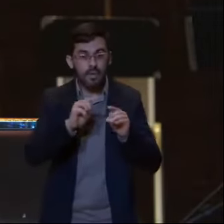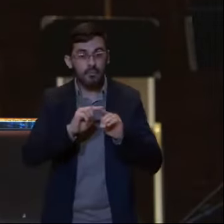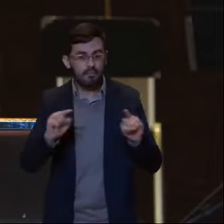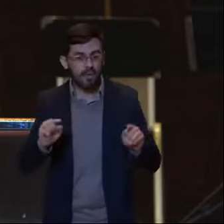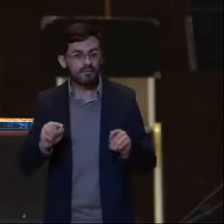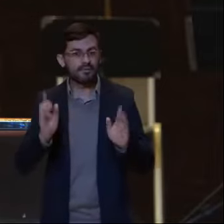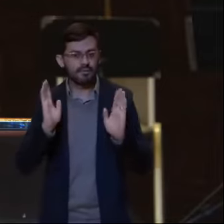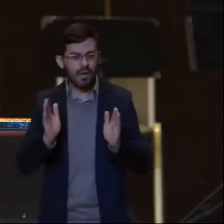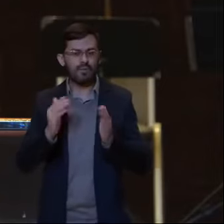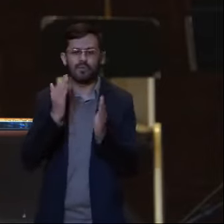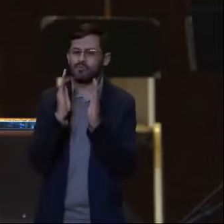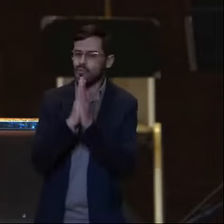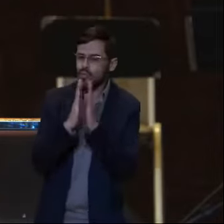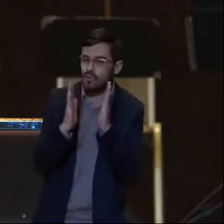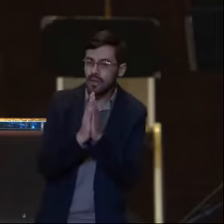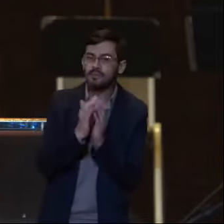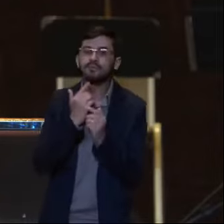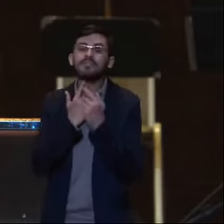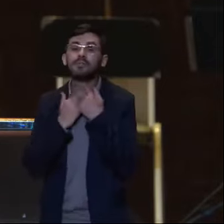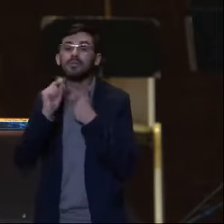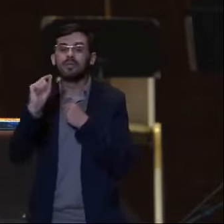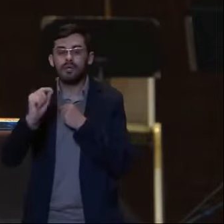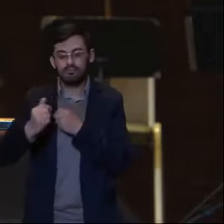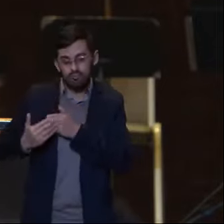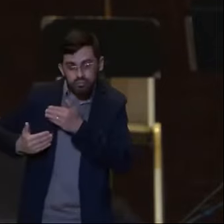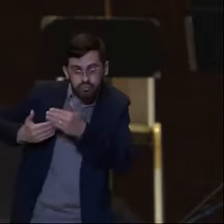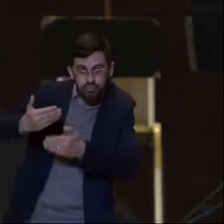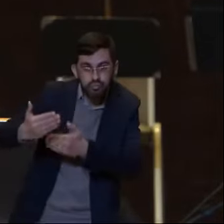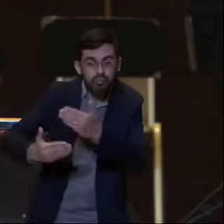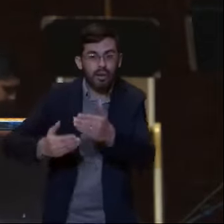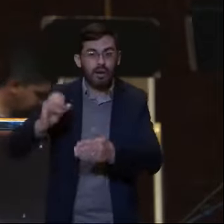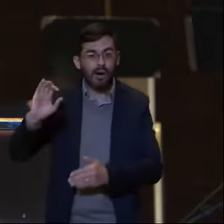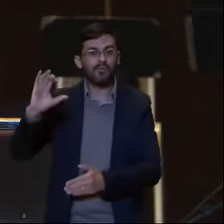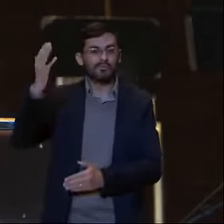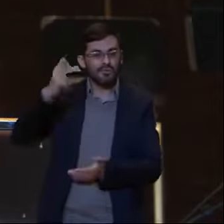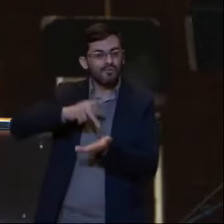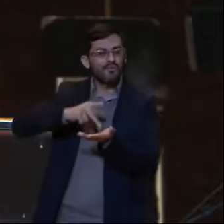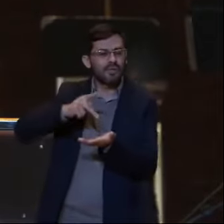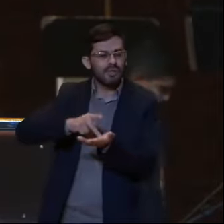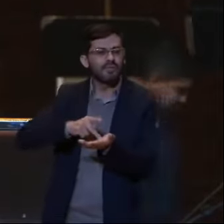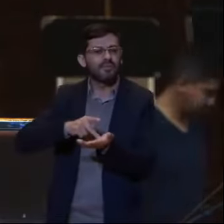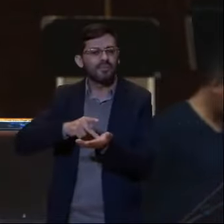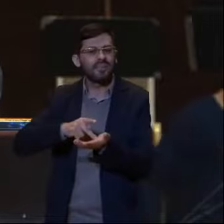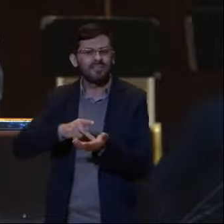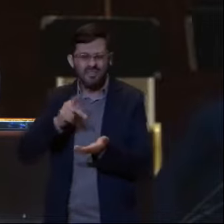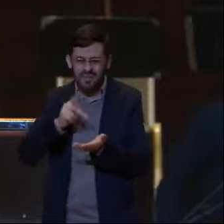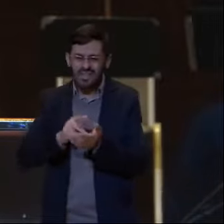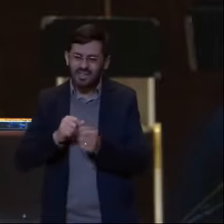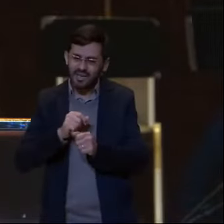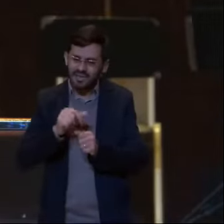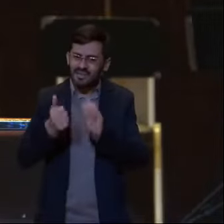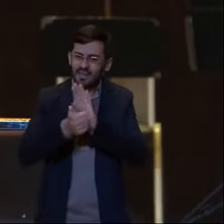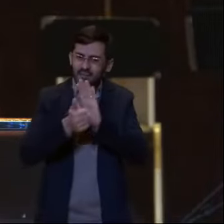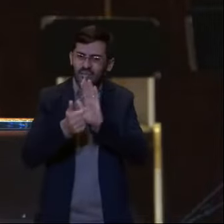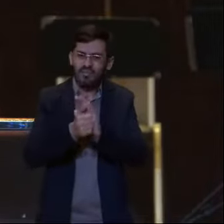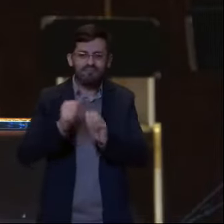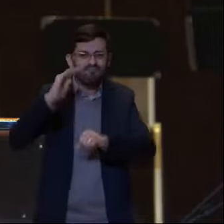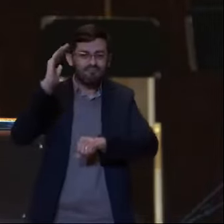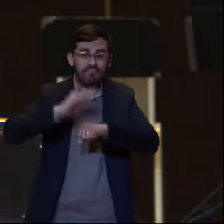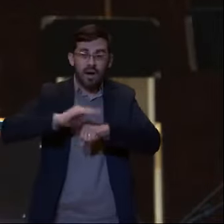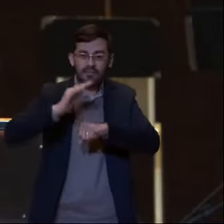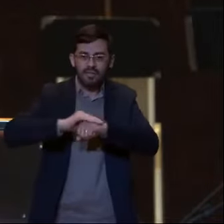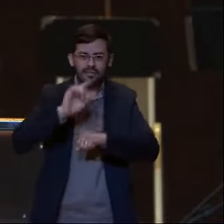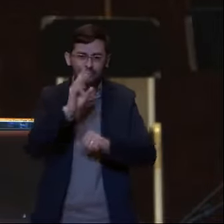orado, desejado, trabalhado para que os frutos dessa campanha possam permear a vida da nossa igreja muito além